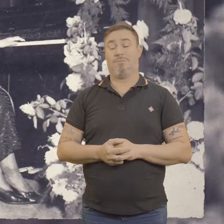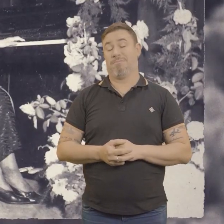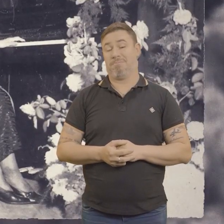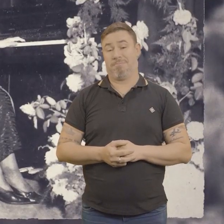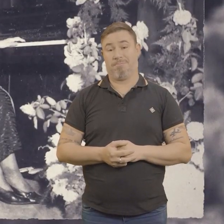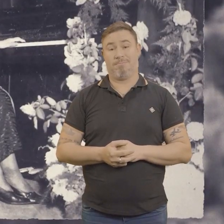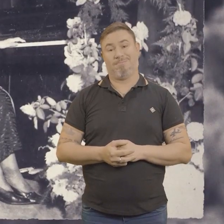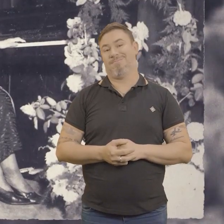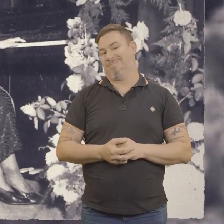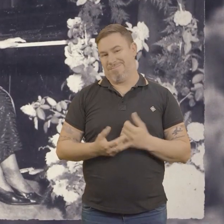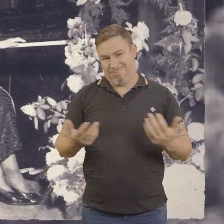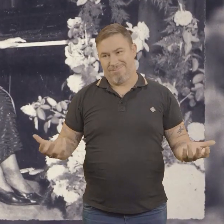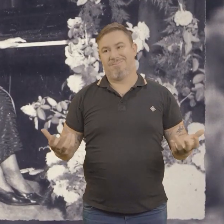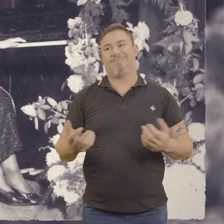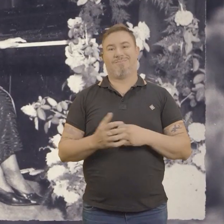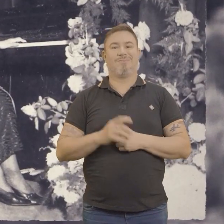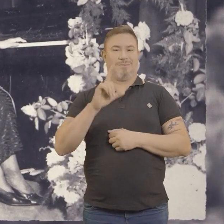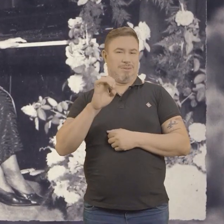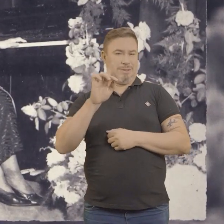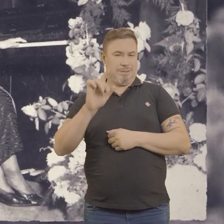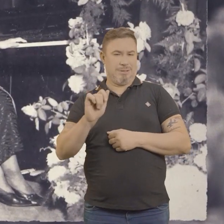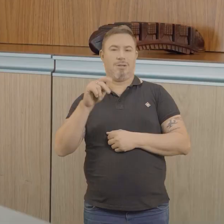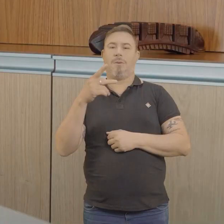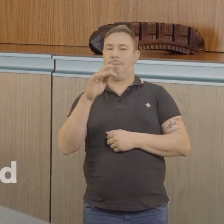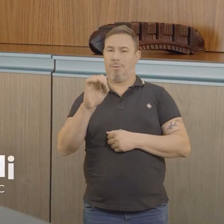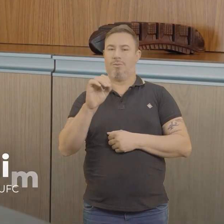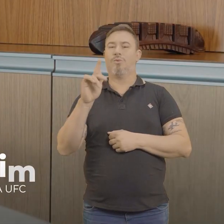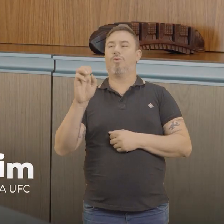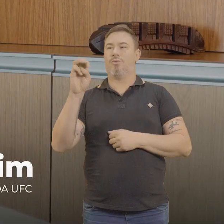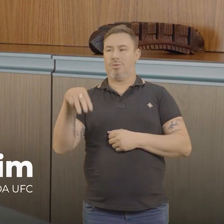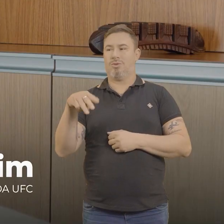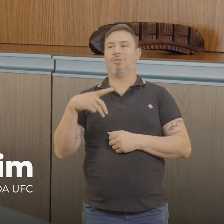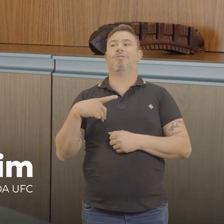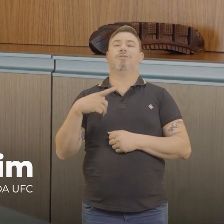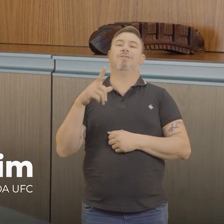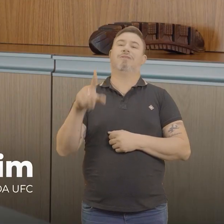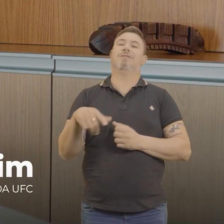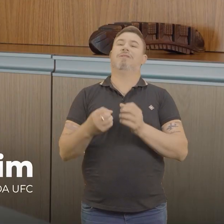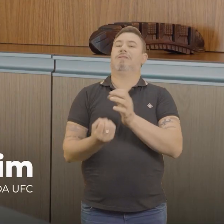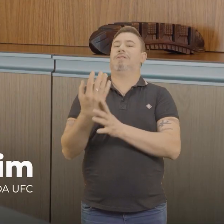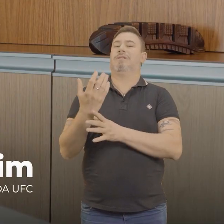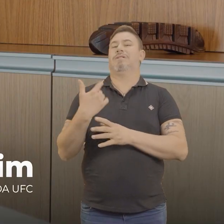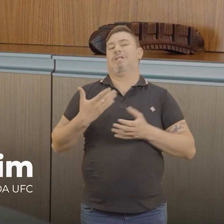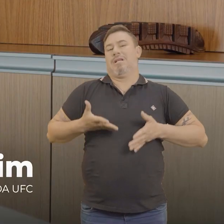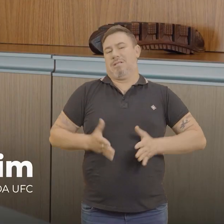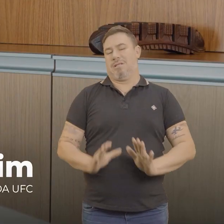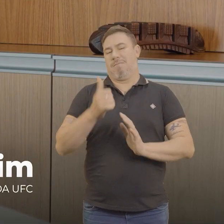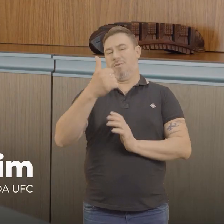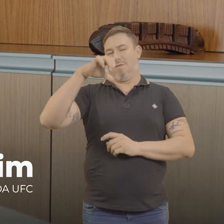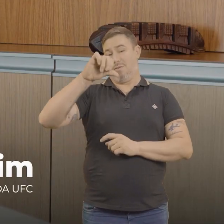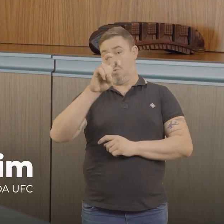Bom, Linda Maria de Ponce Gondim, né? Nasci em 1951, mas